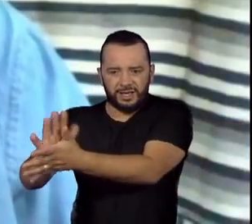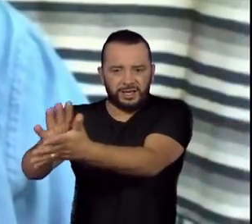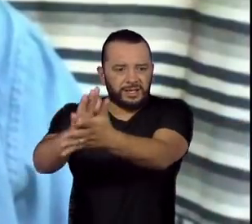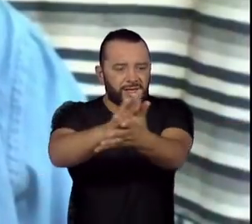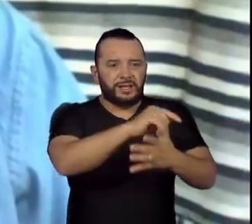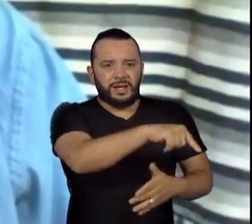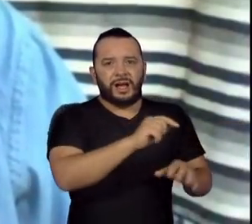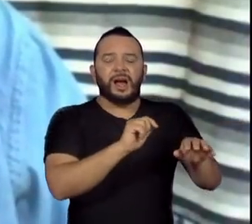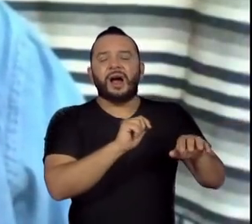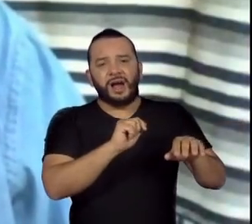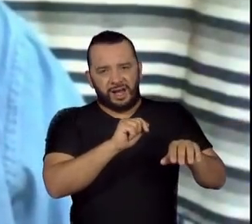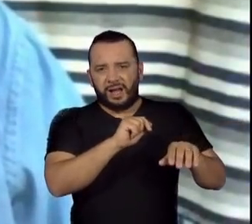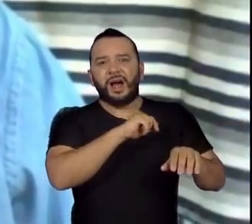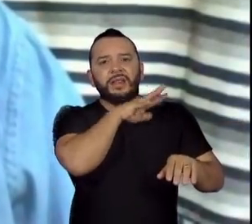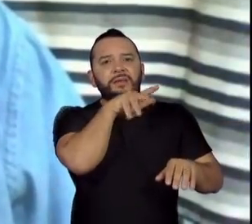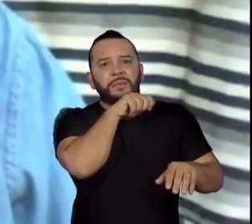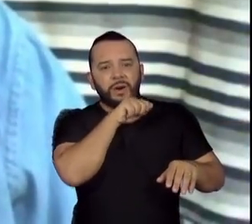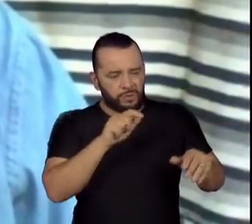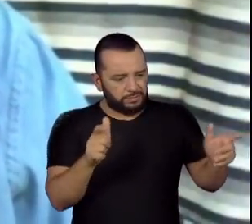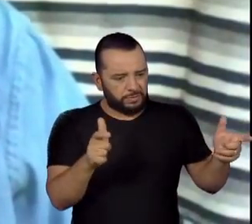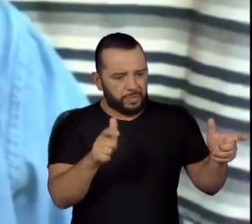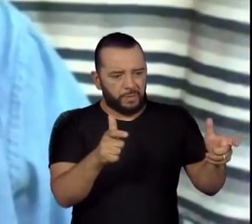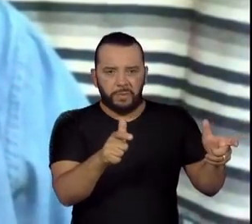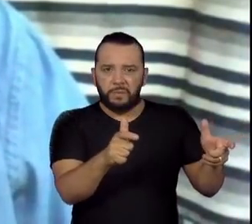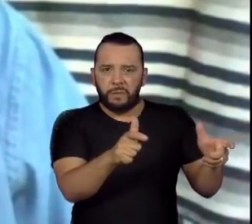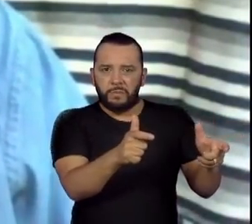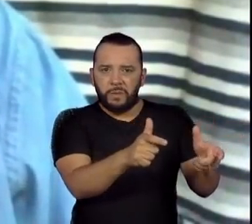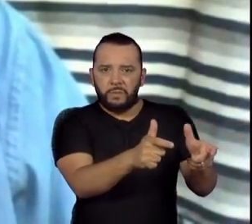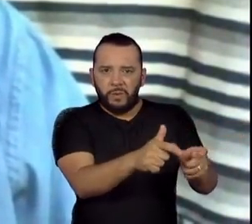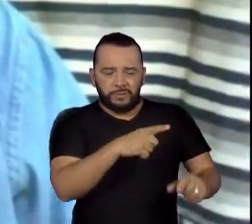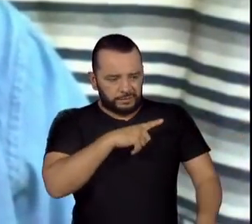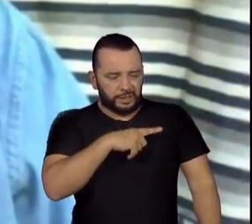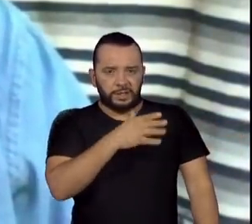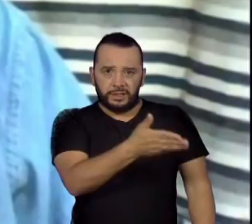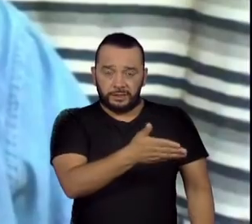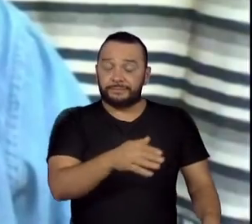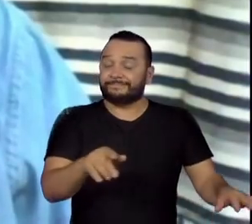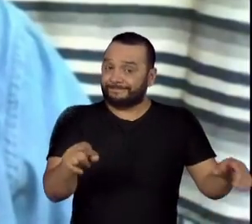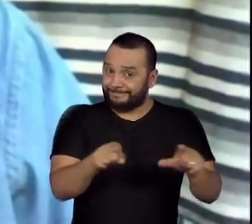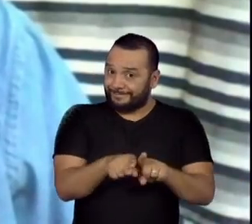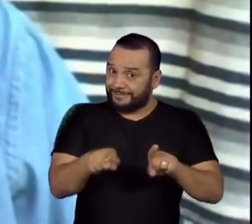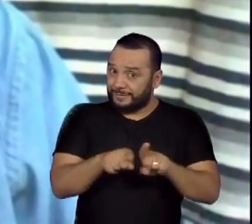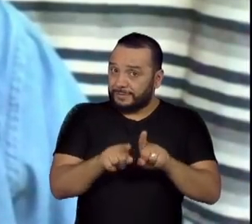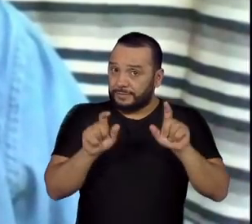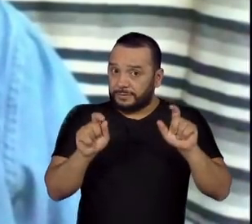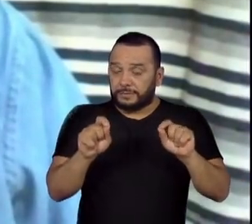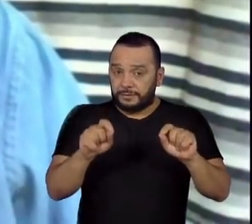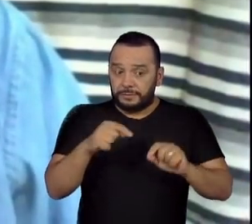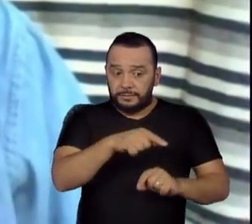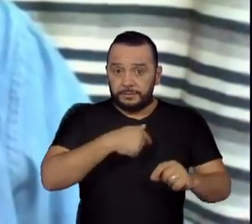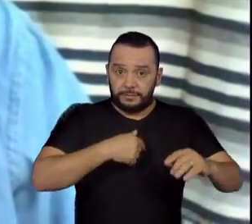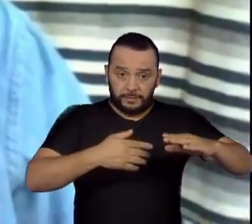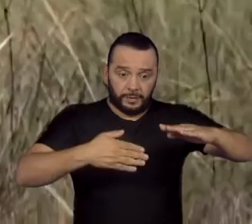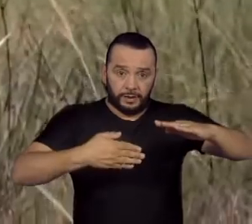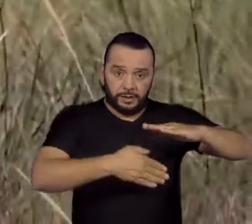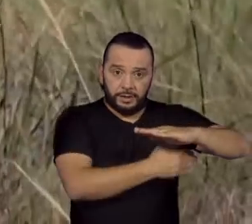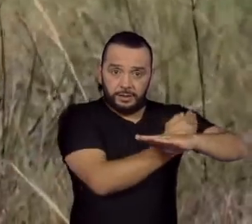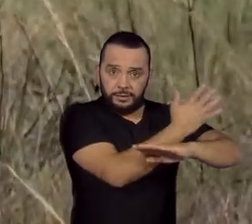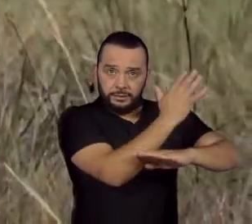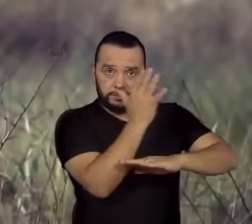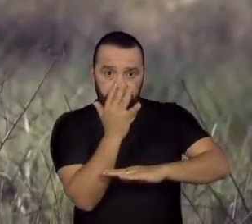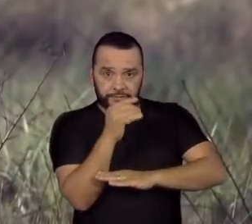geneticamente ativa das espécies. Por outro lado, a biodiversidade pode